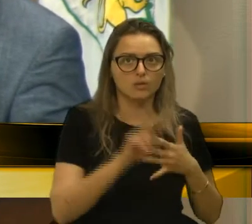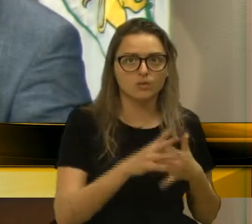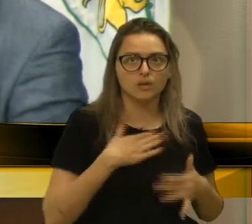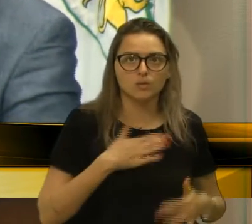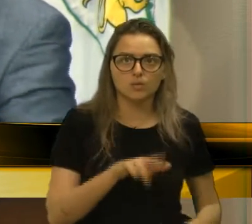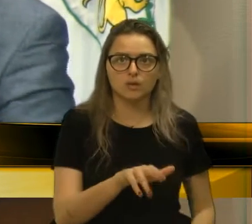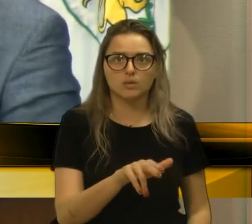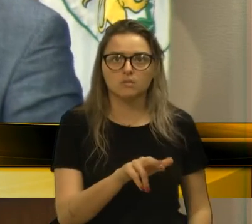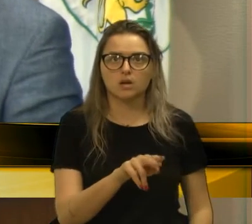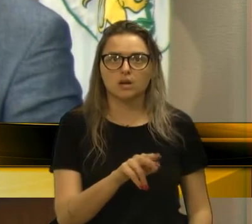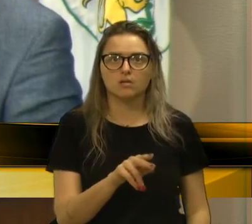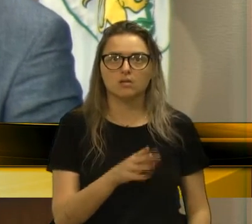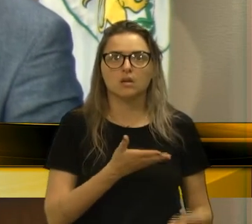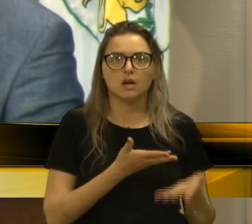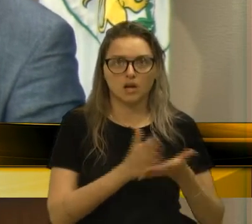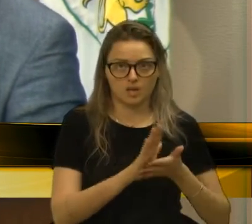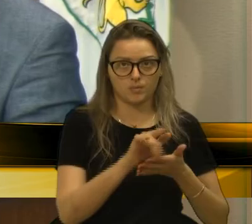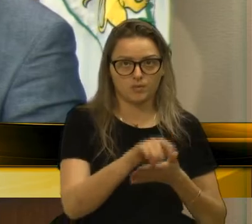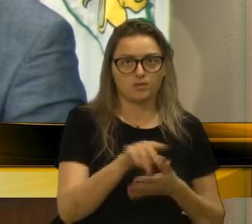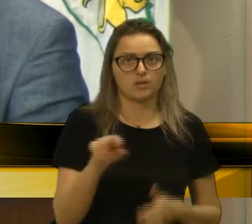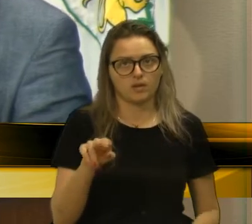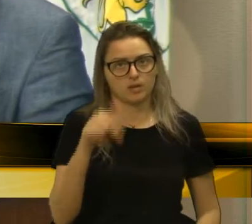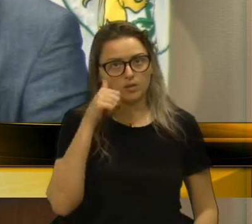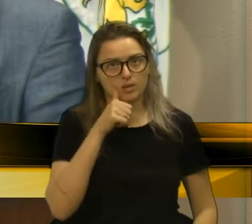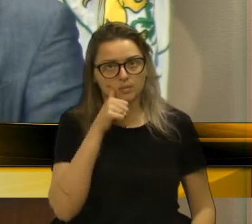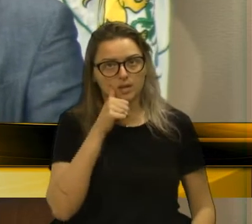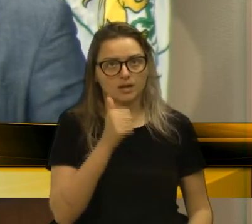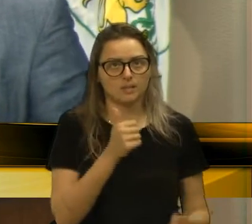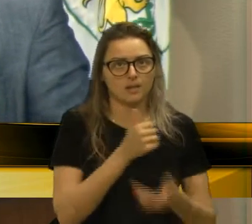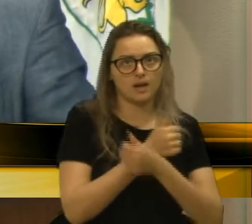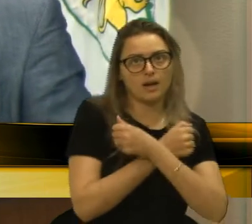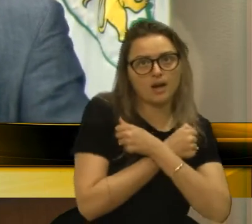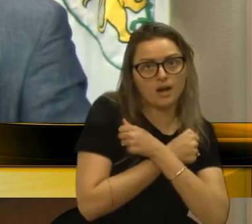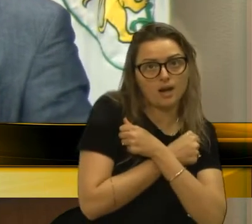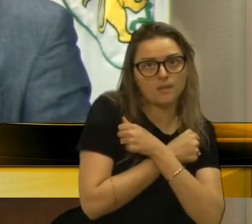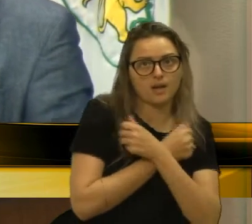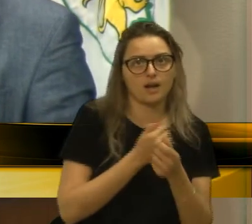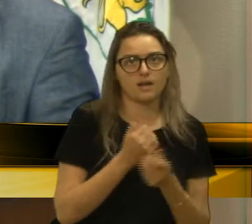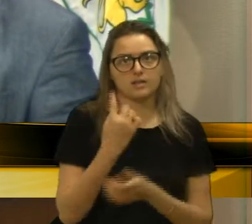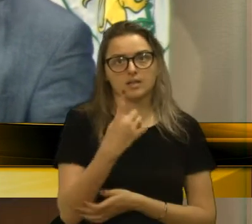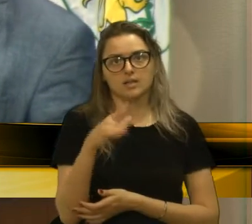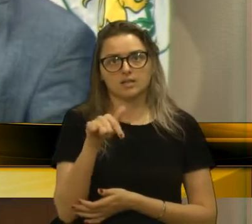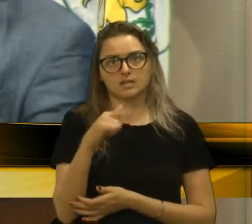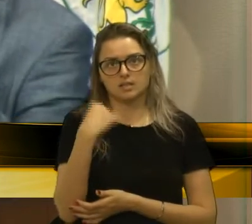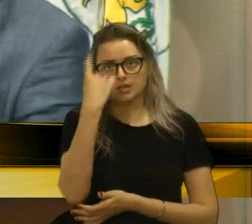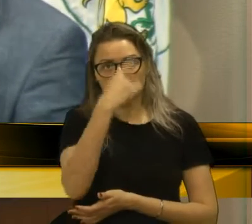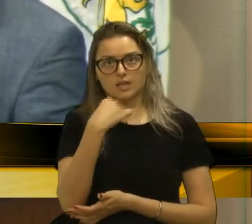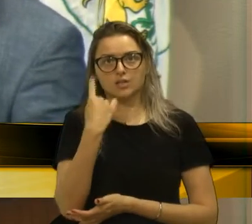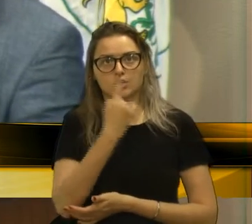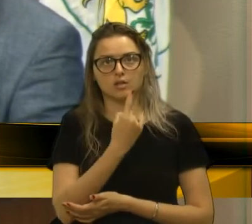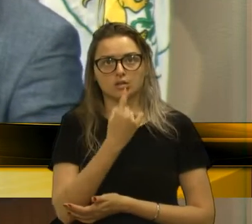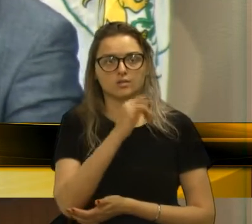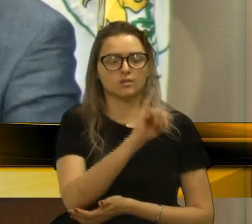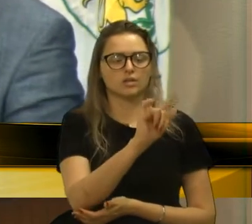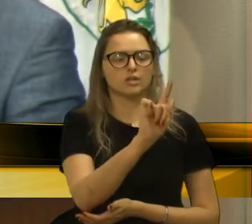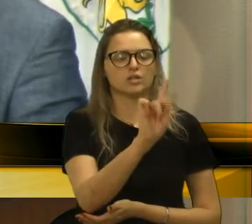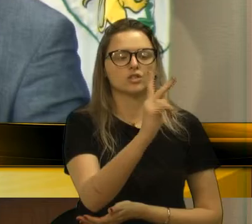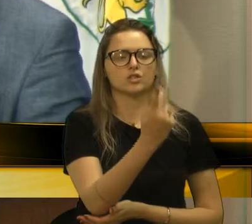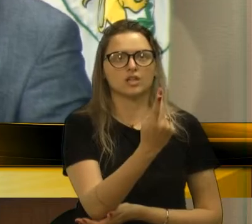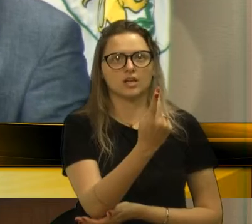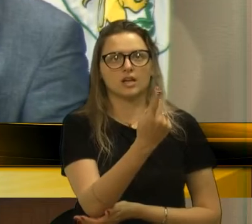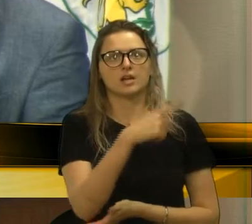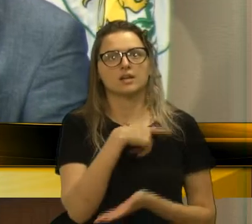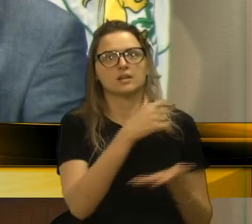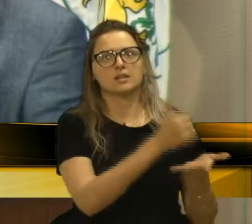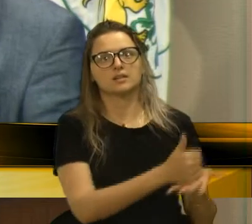irmão. Autorizado era ver o corpo do irmão, para que ela se despedisse naquele momento, foram 17 horas. E aí o GH providenciou uma